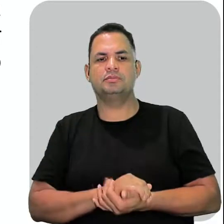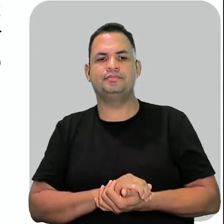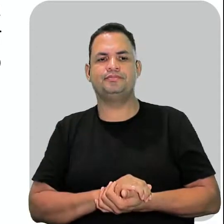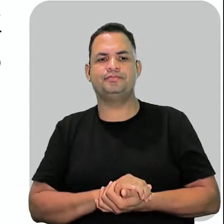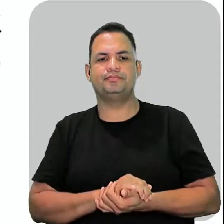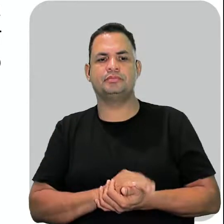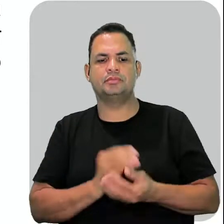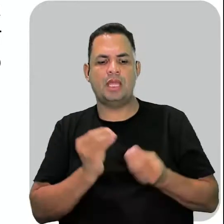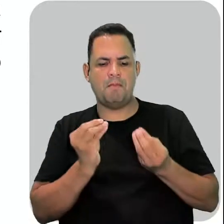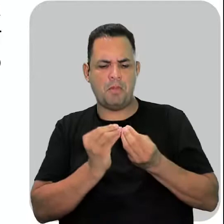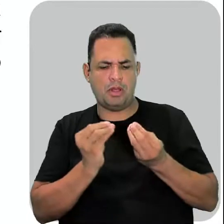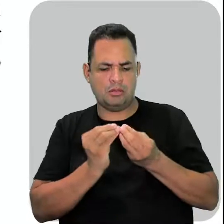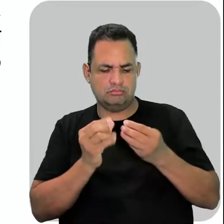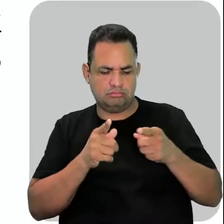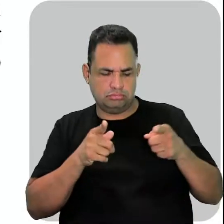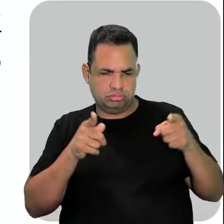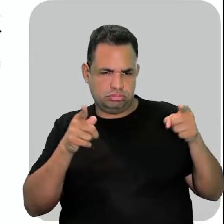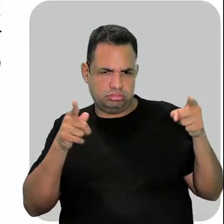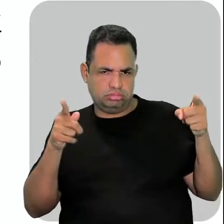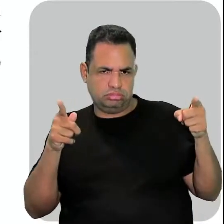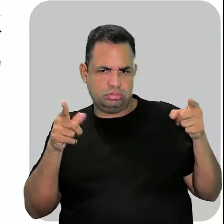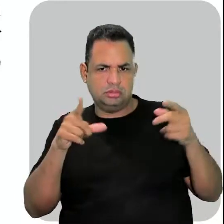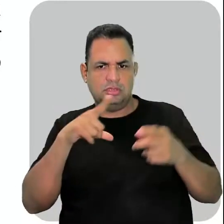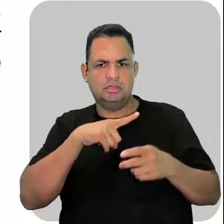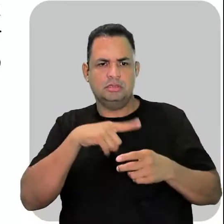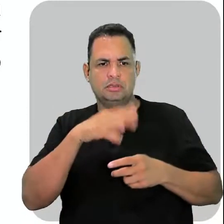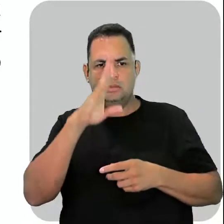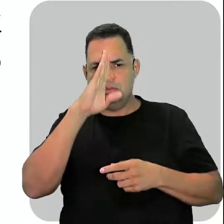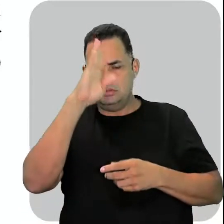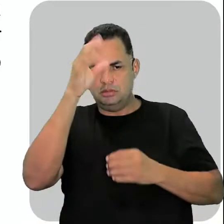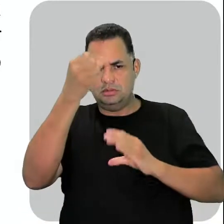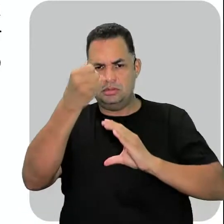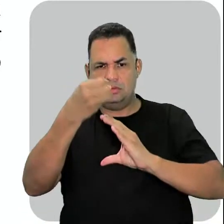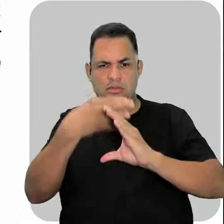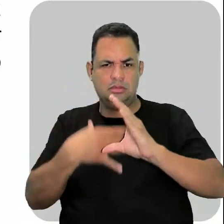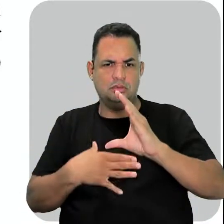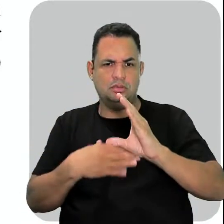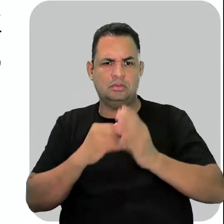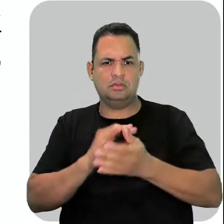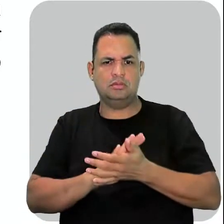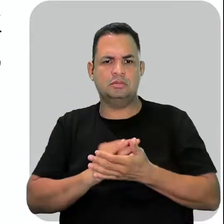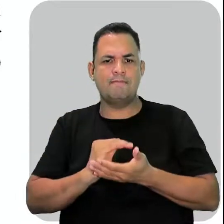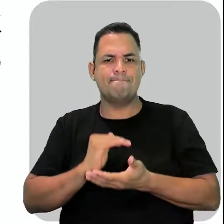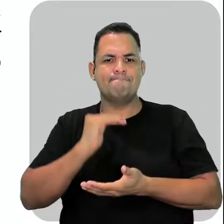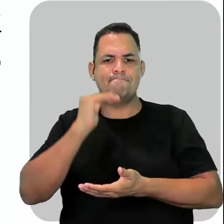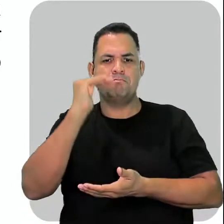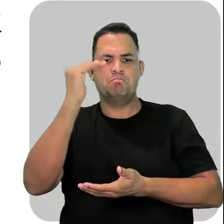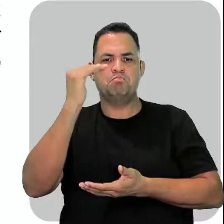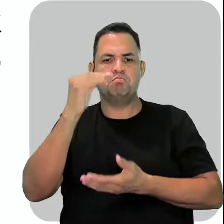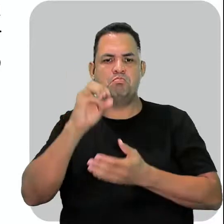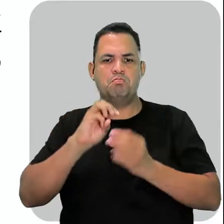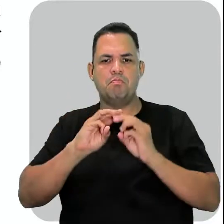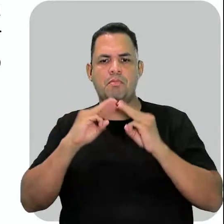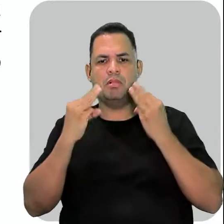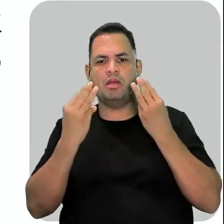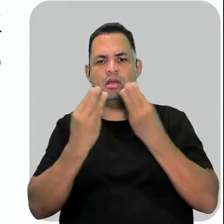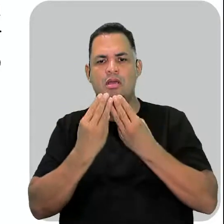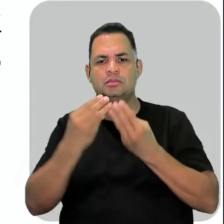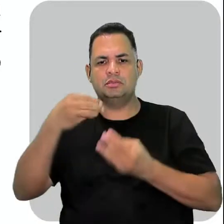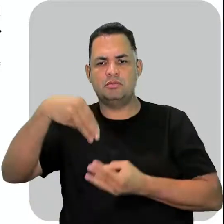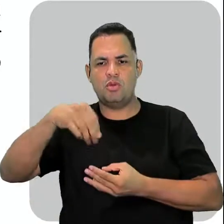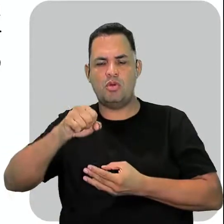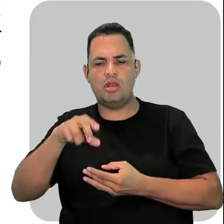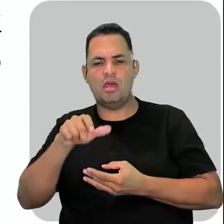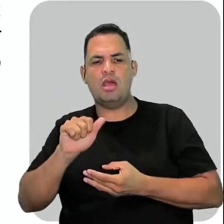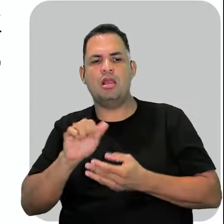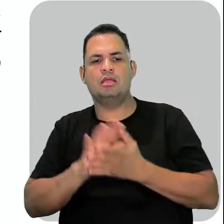Essas macromoléculas, elas possuem como principal característica a massa molar. E após